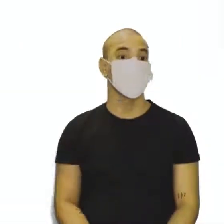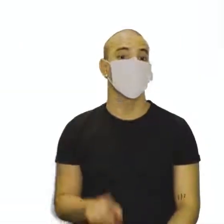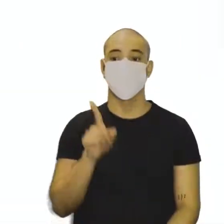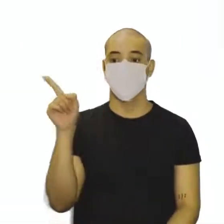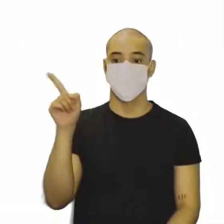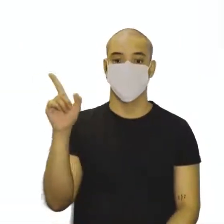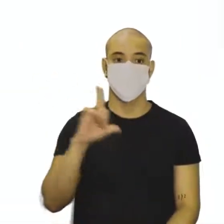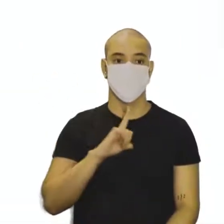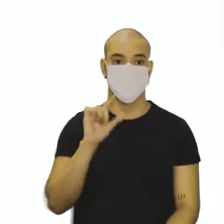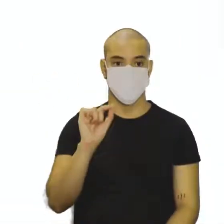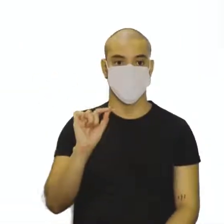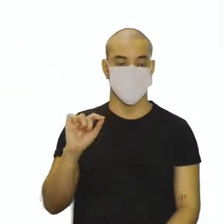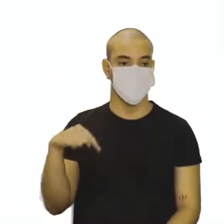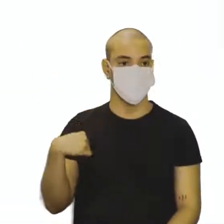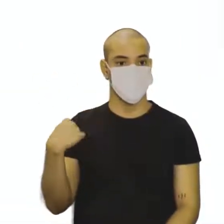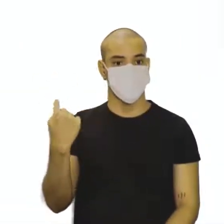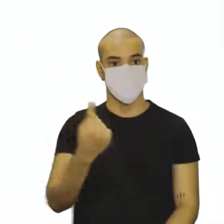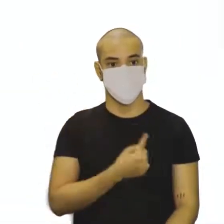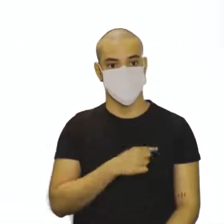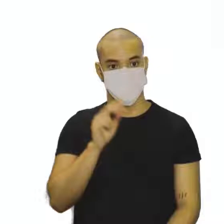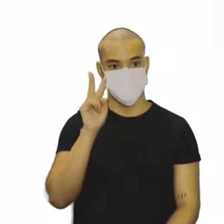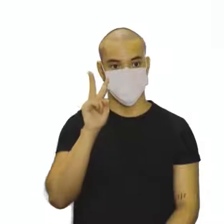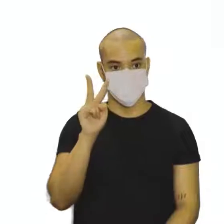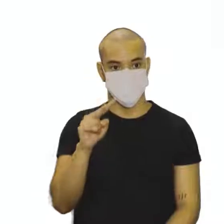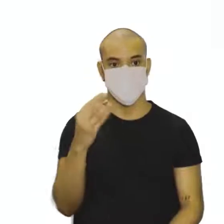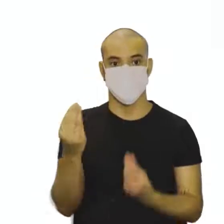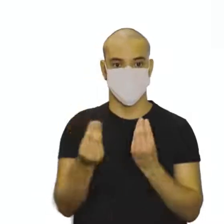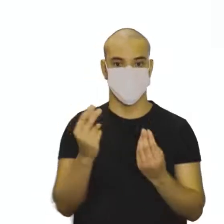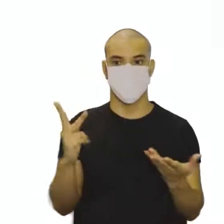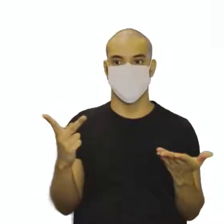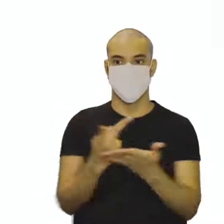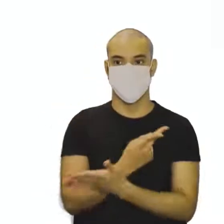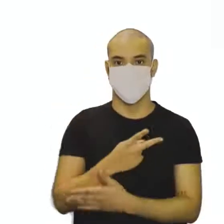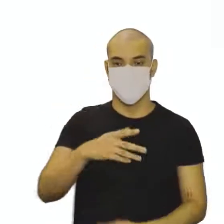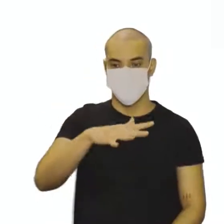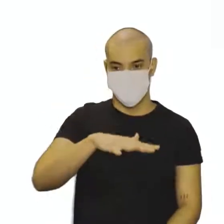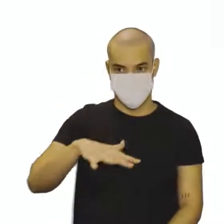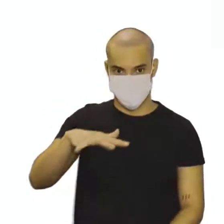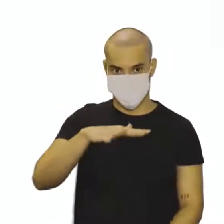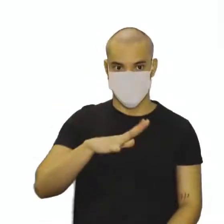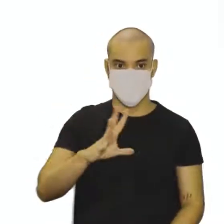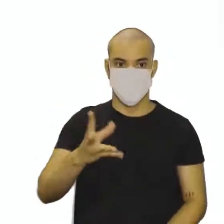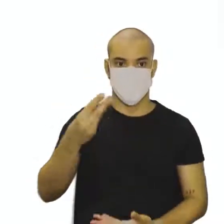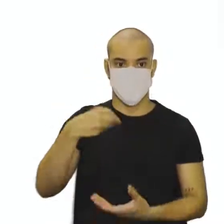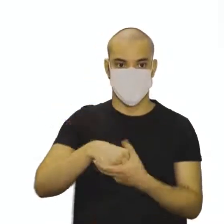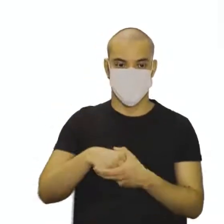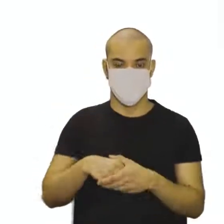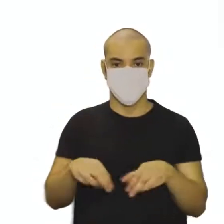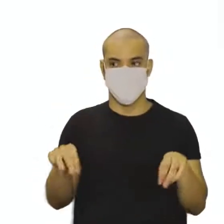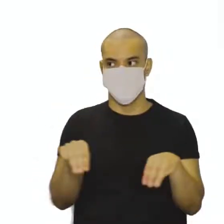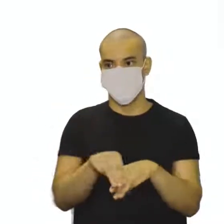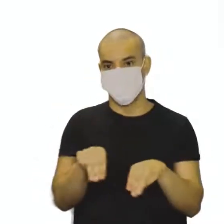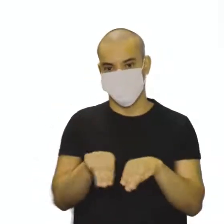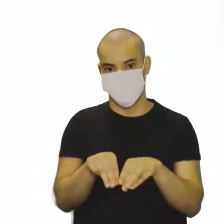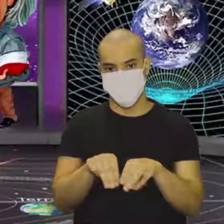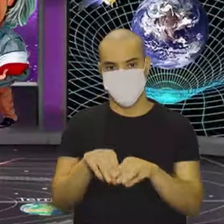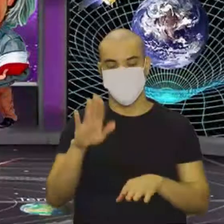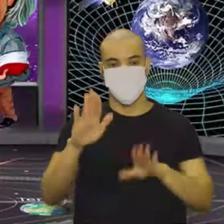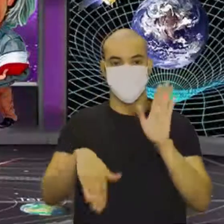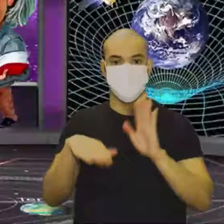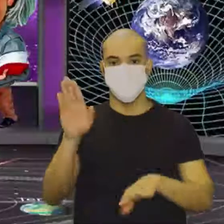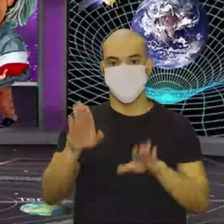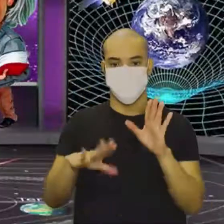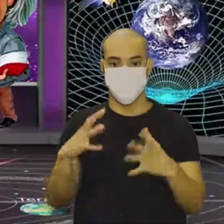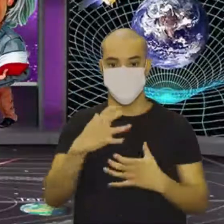Aqui, pessoal, só para a gente ver o formato desse campo, o campo magnético, olha só, dependendo